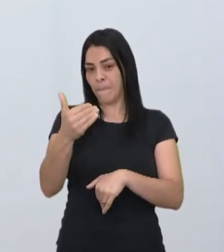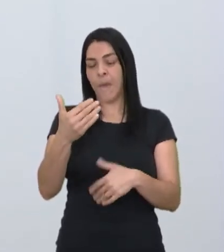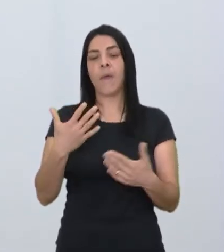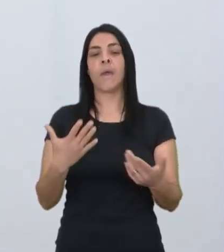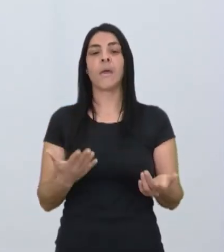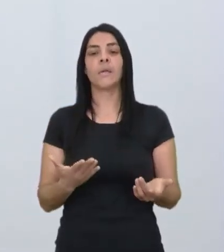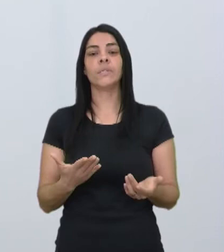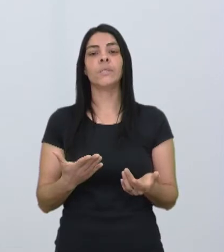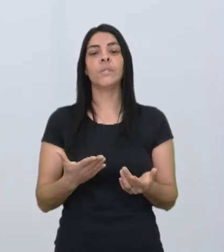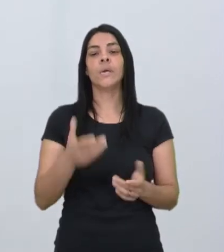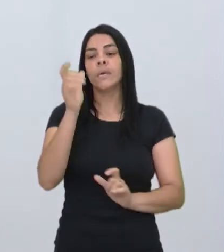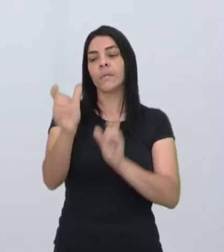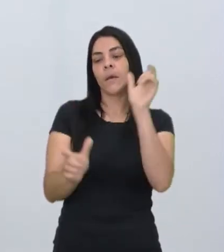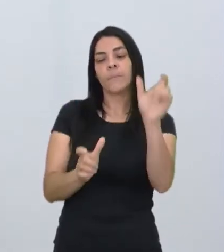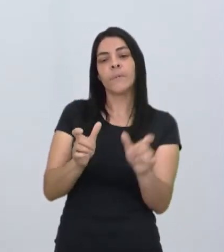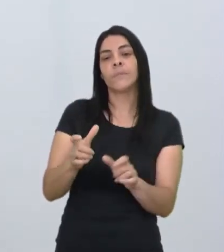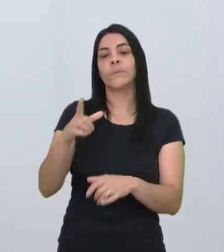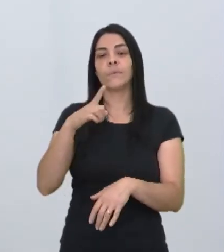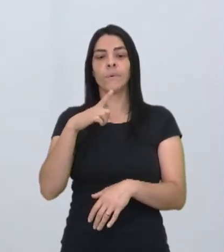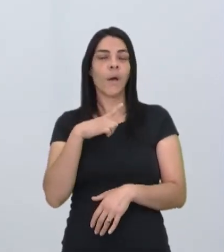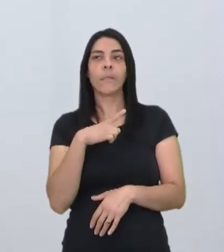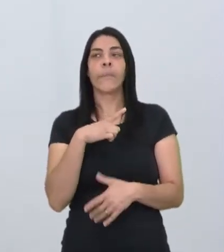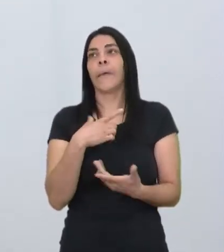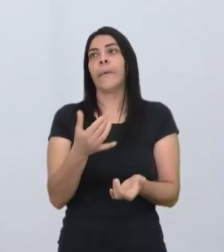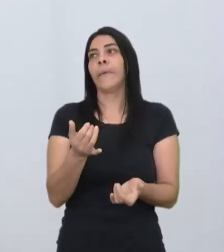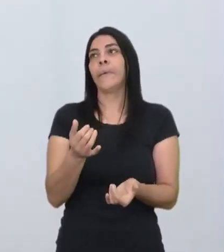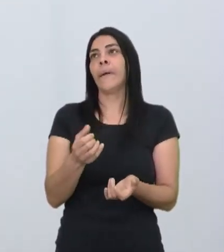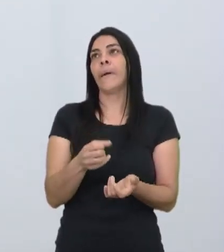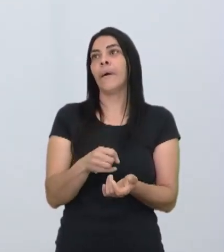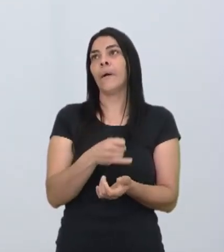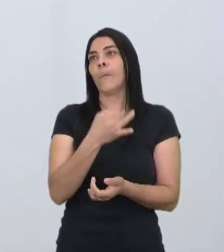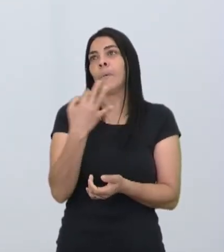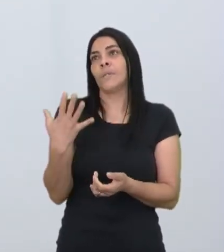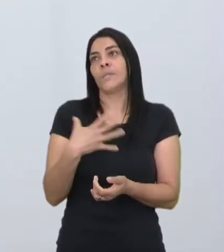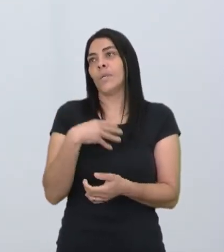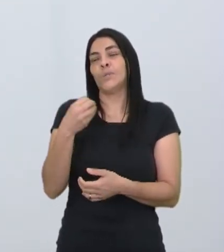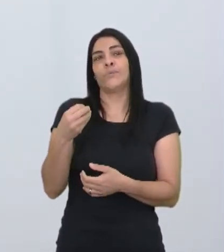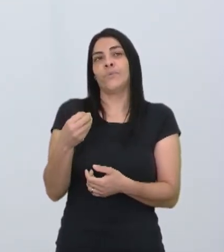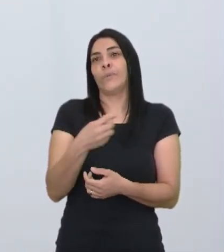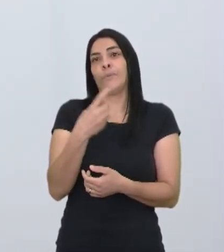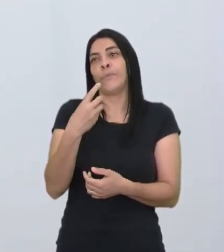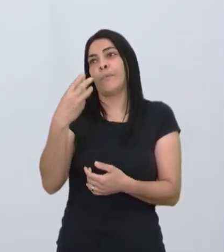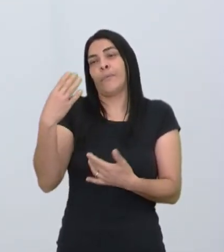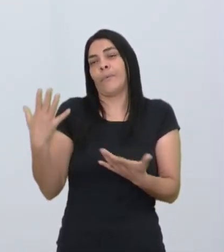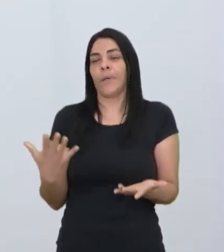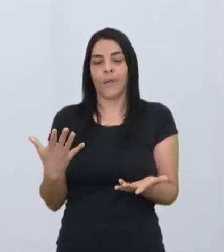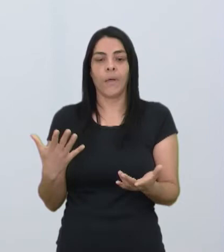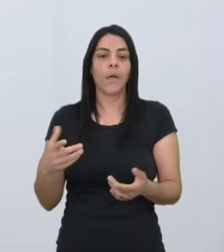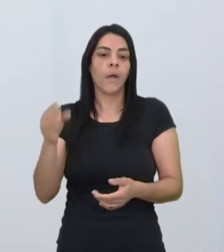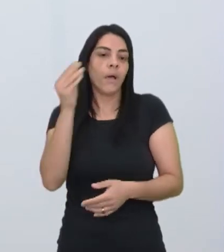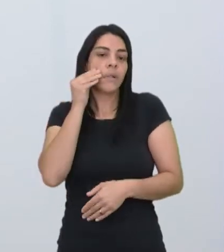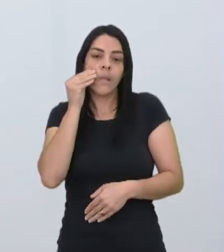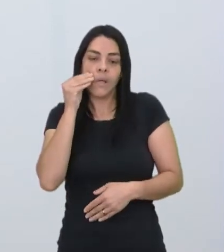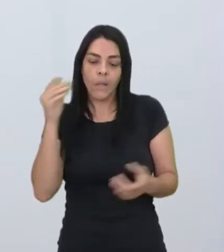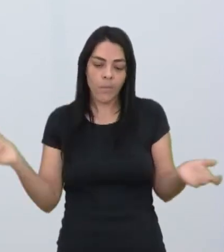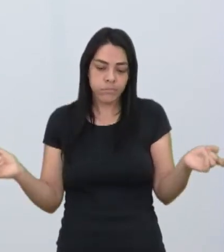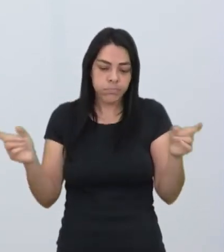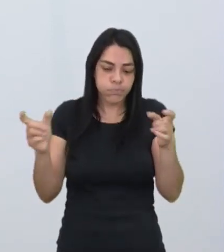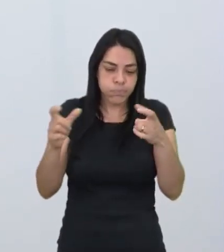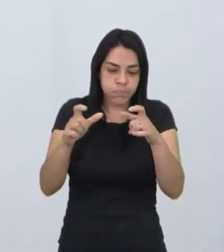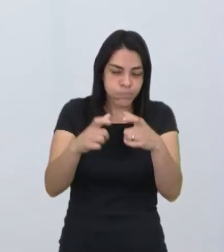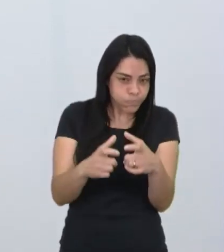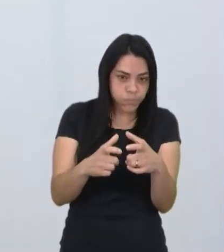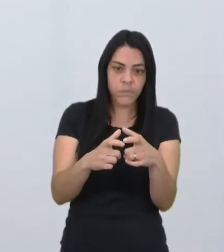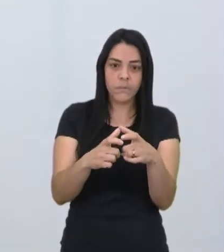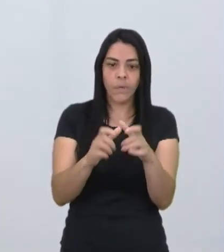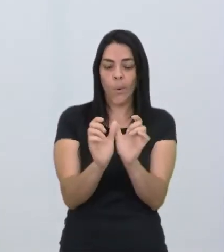só pode ter uma quantidade X de filhos, justamente tentando aí minimizar esse crescimento da população